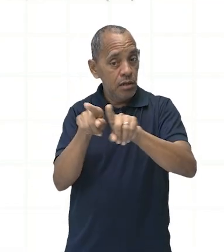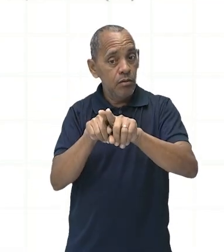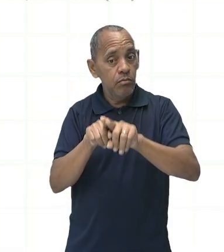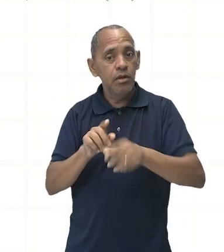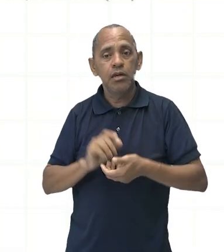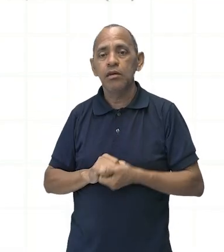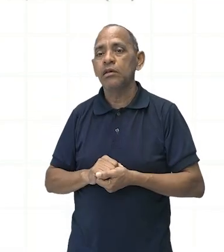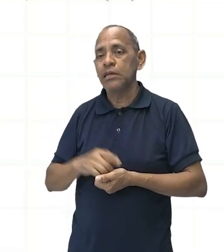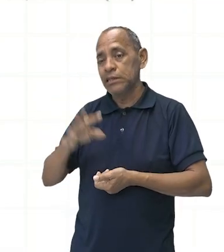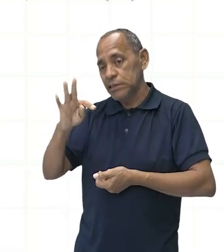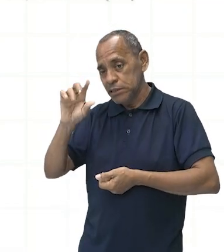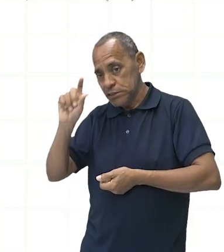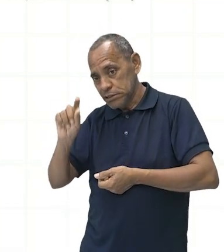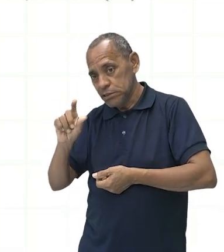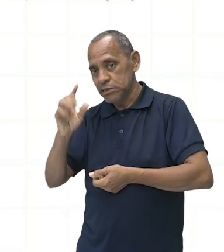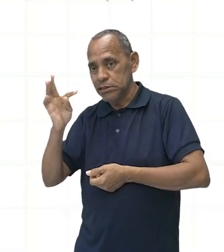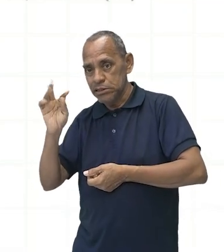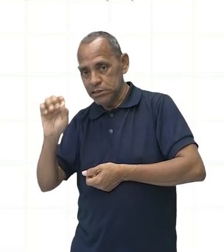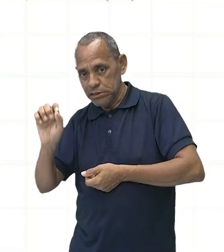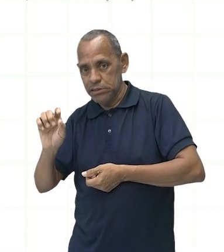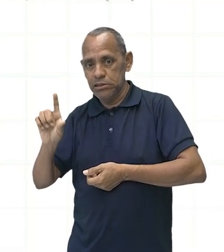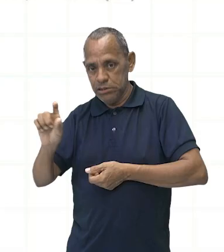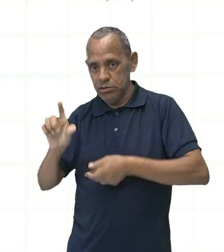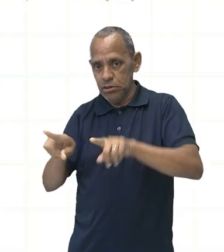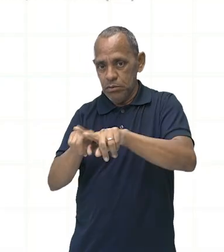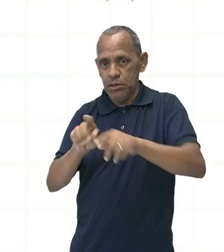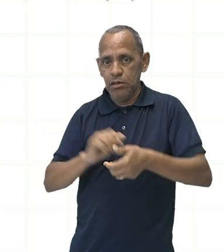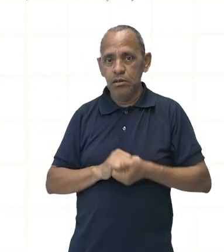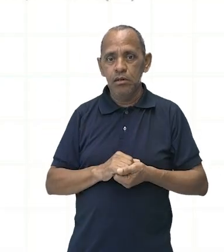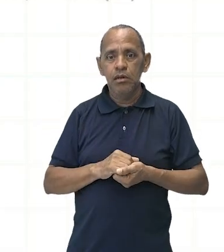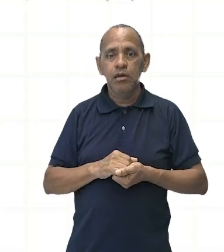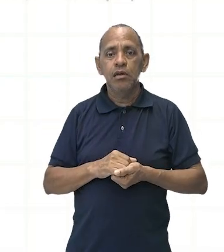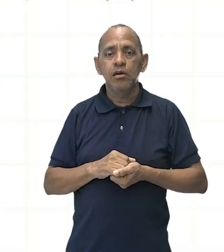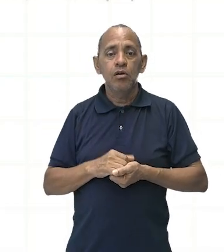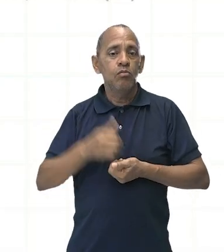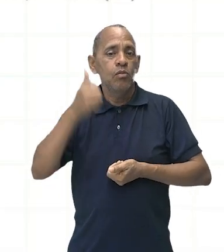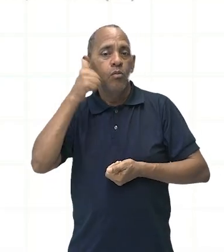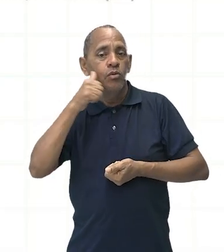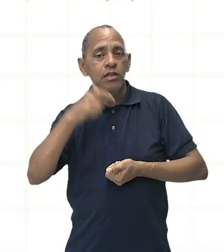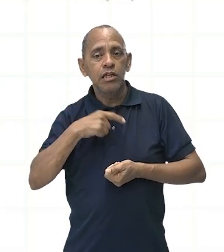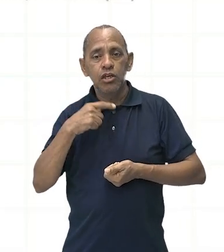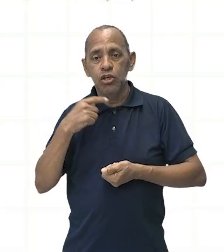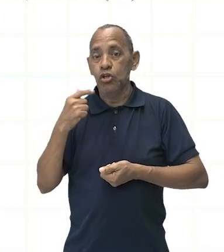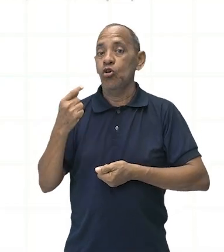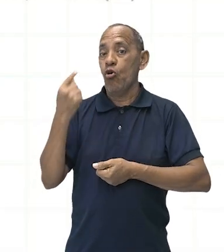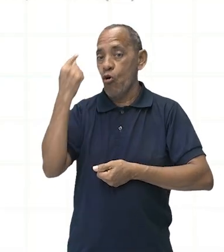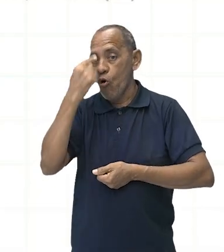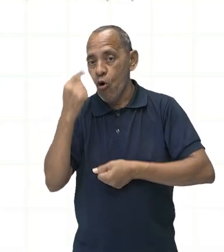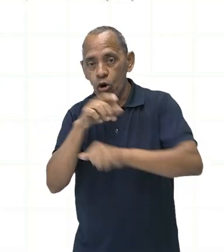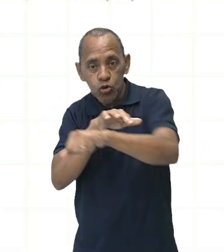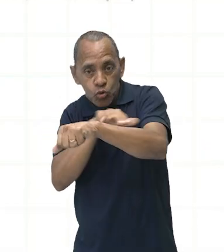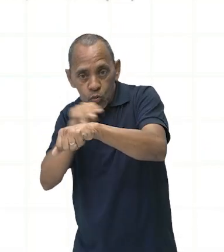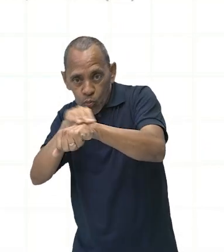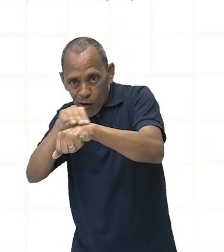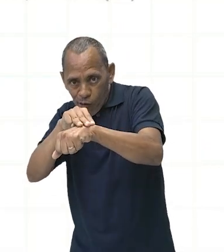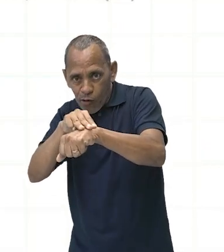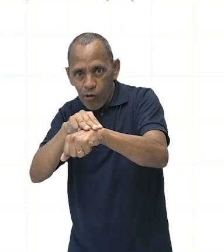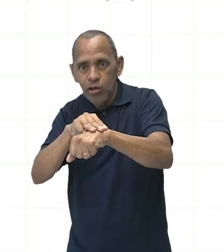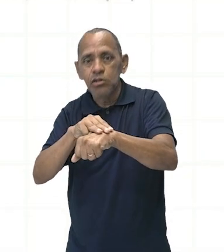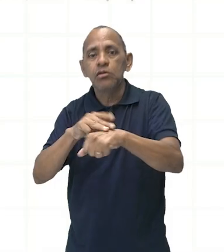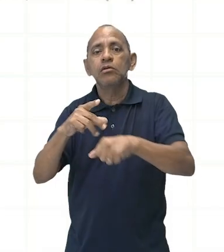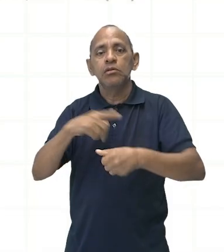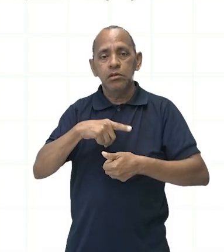recessiva, bezinho, bezinho. Já quando uma mulher ela tem olhos castanhos, ela pode ser